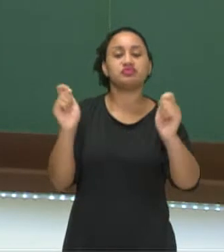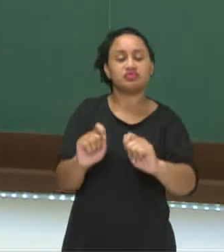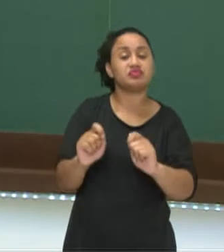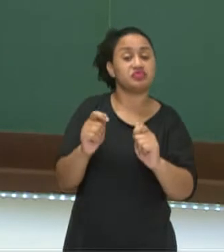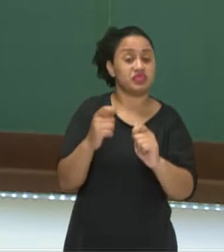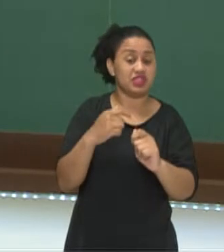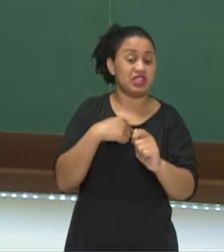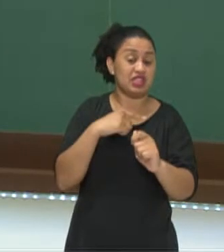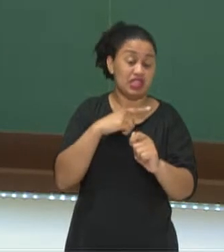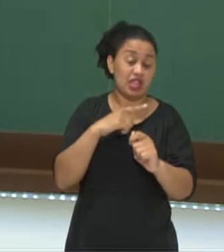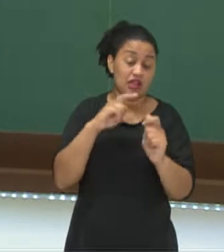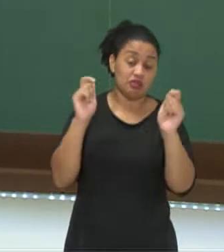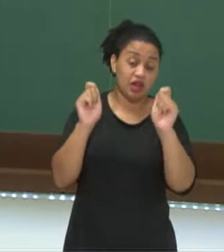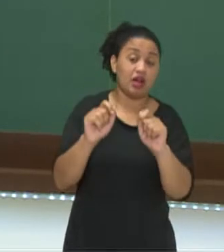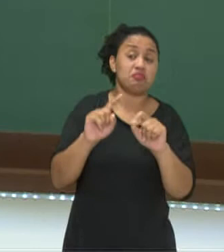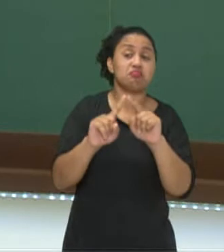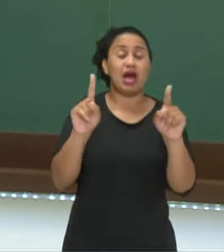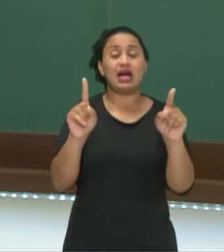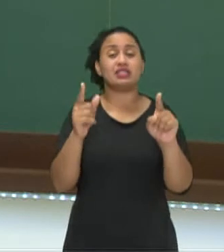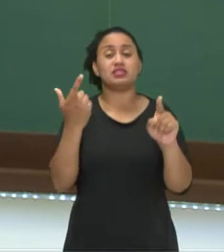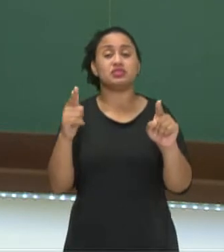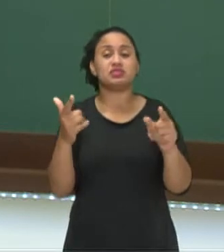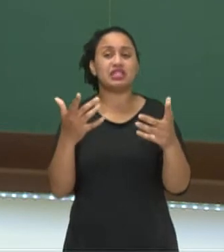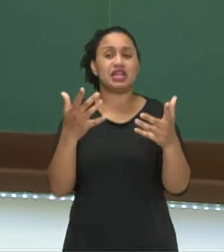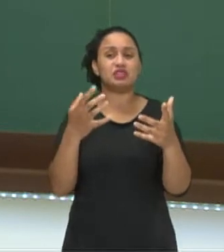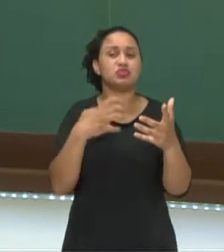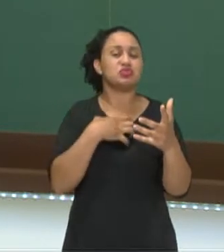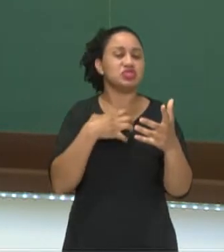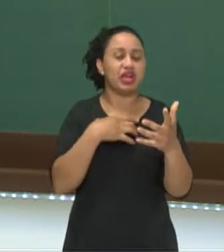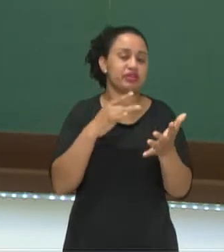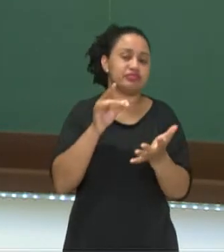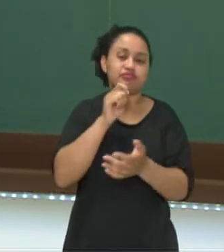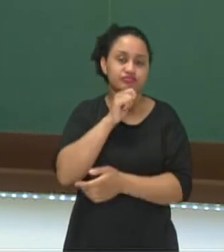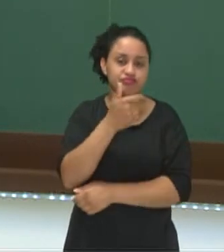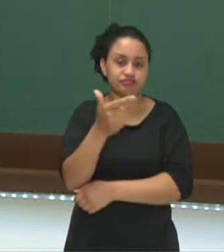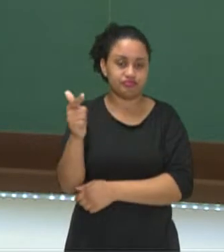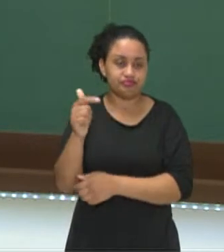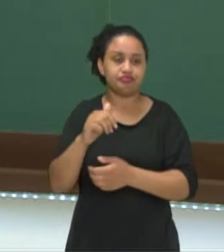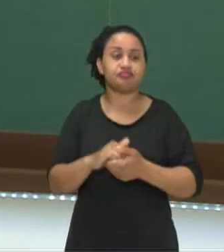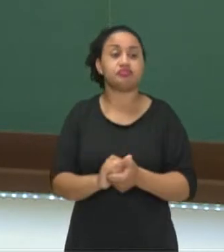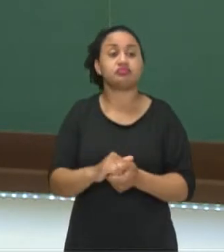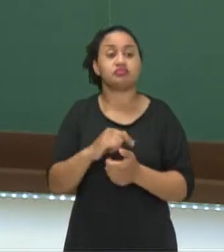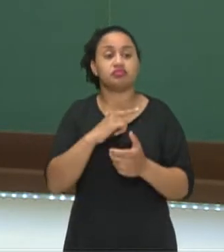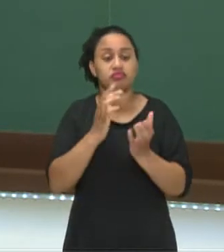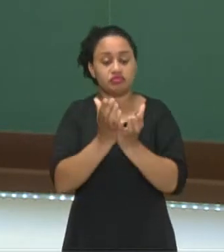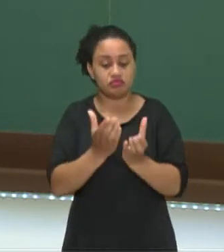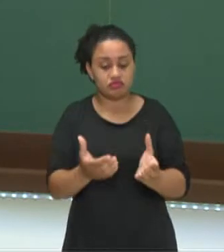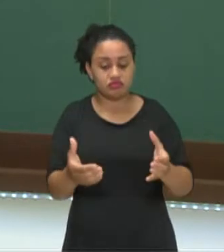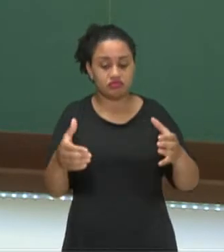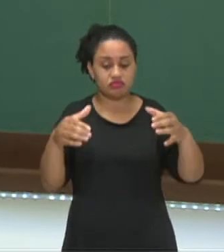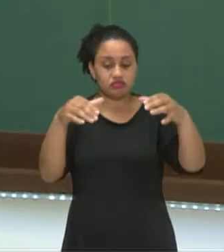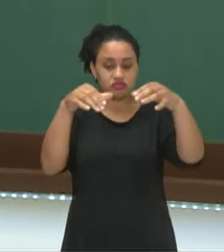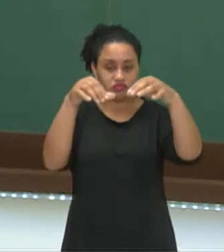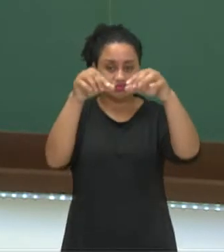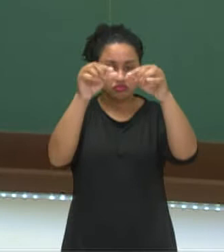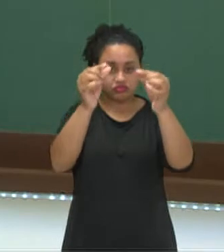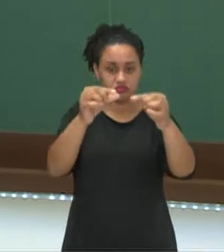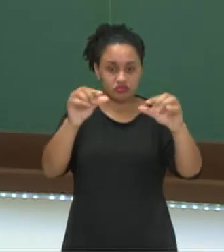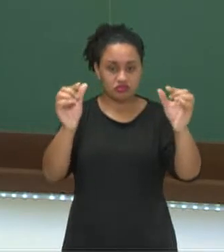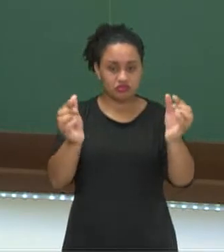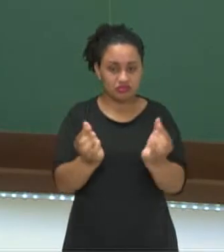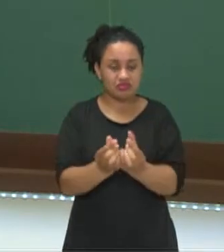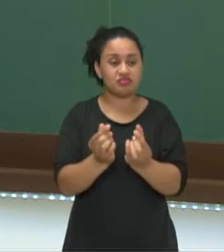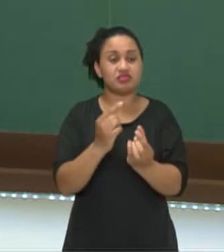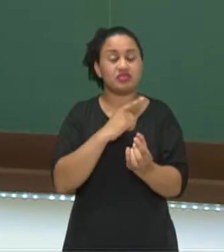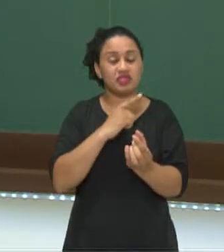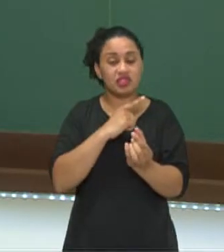potencialidade, elas têm bastante potencialidade, mas não têm nenhuma forma ainda, elas vão ter esse envoltório